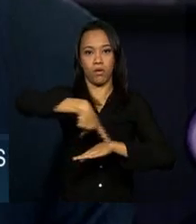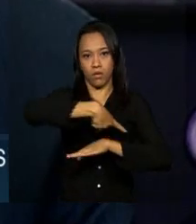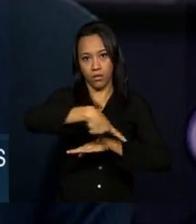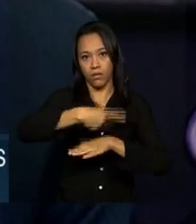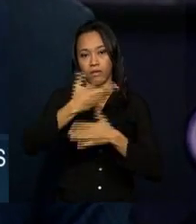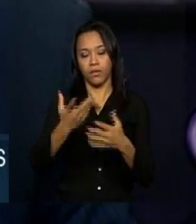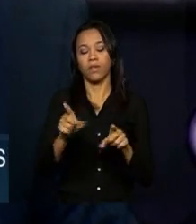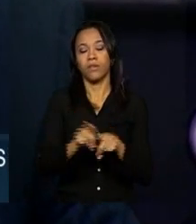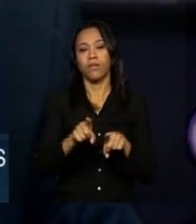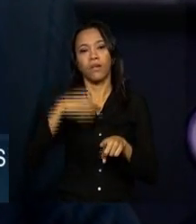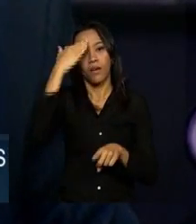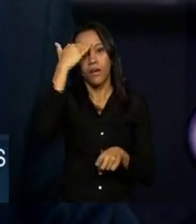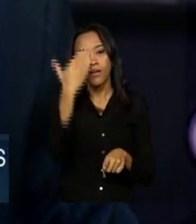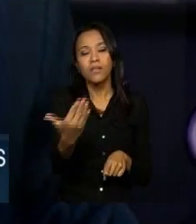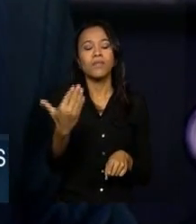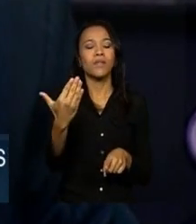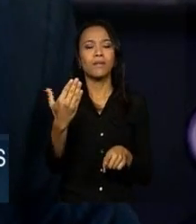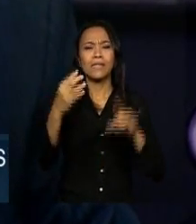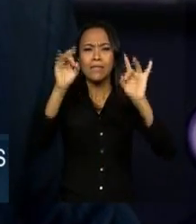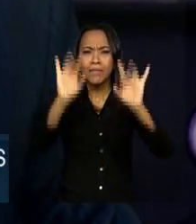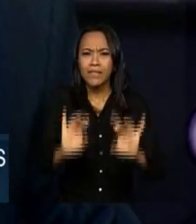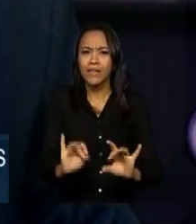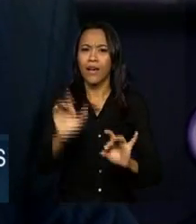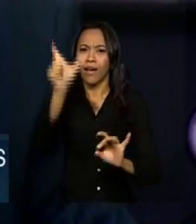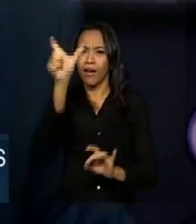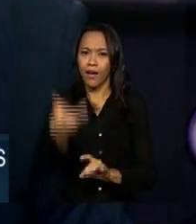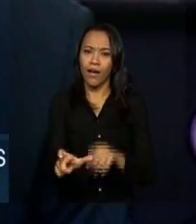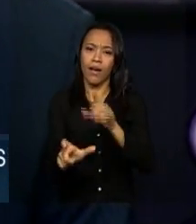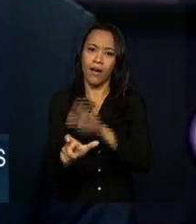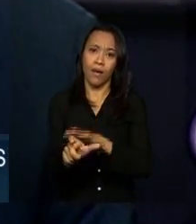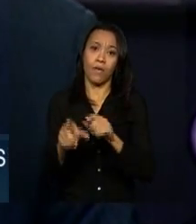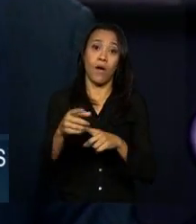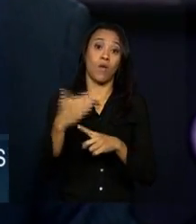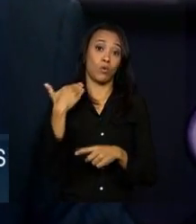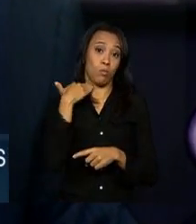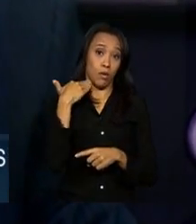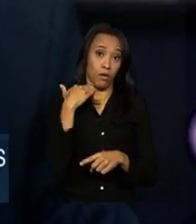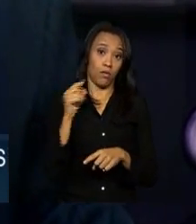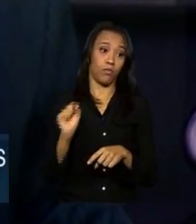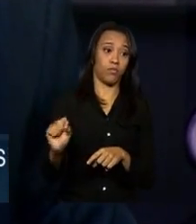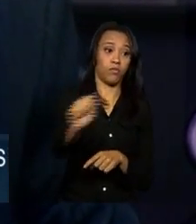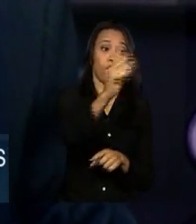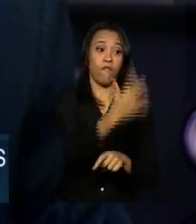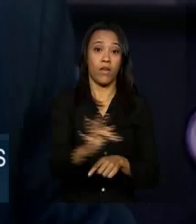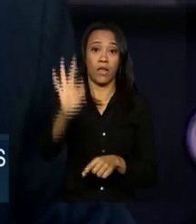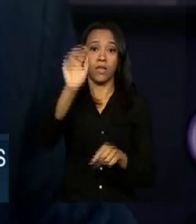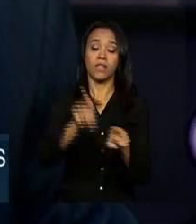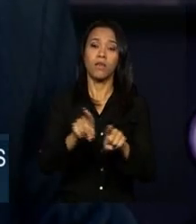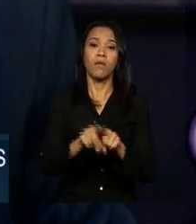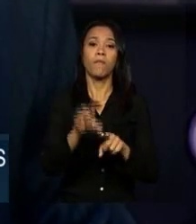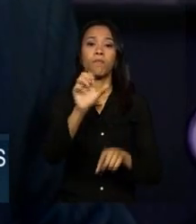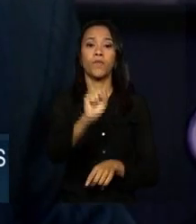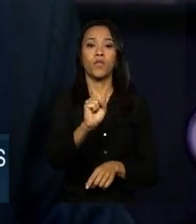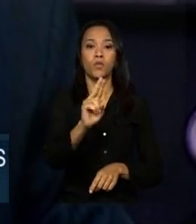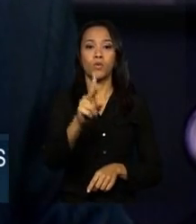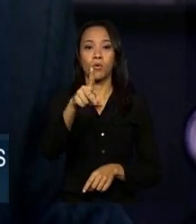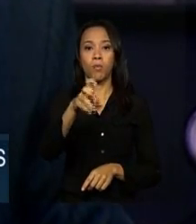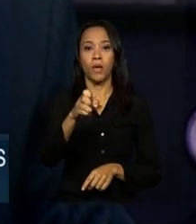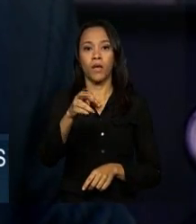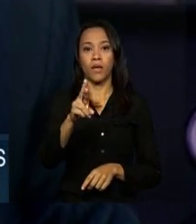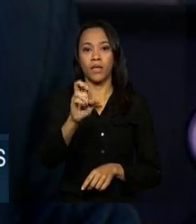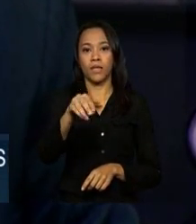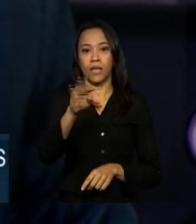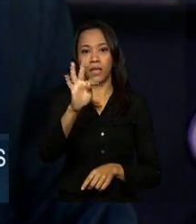agradecimento aqui muito especial às superintendências e aos bancos federais por todo o esforço que tem feito para